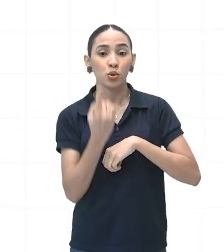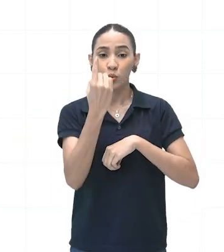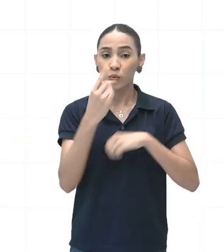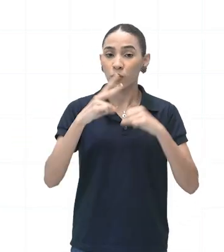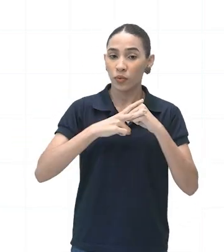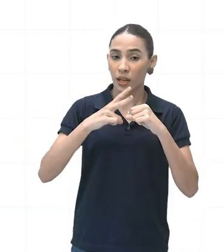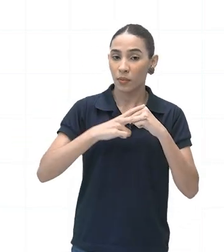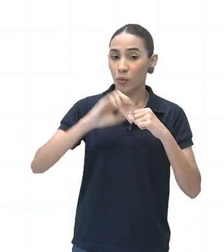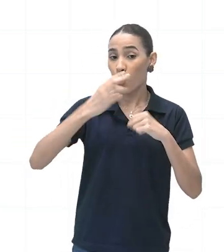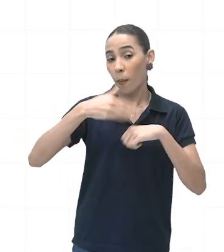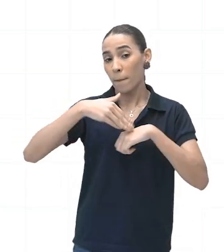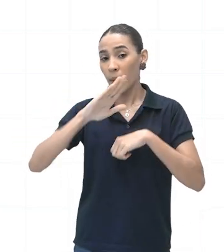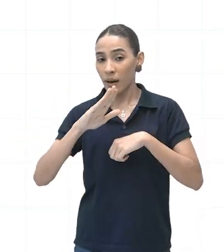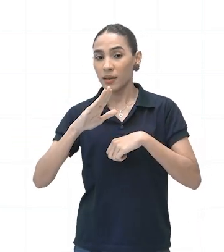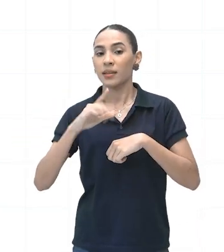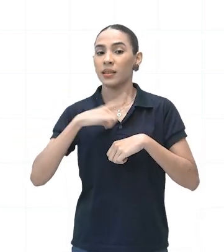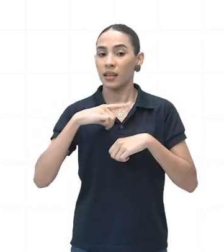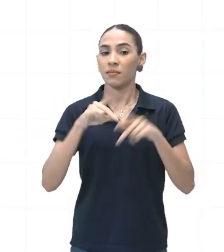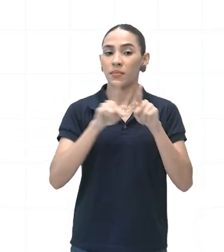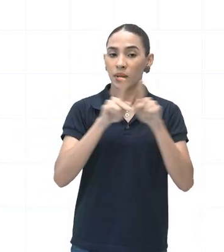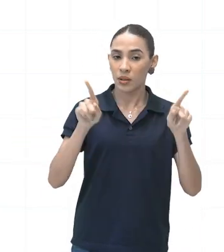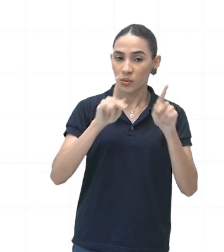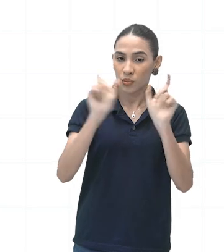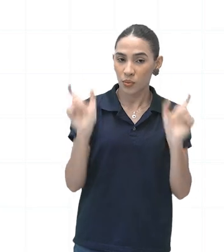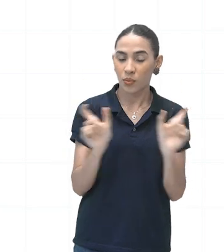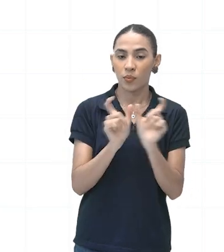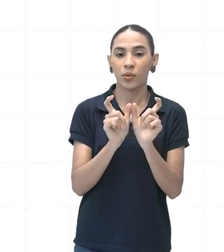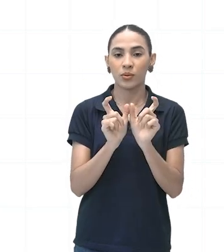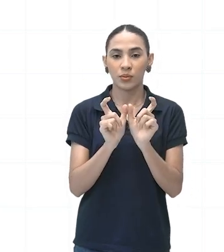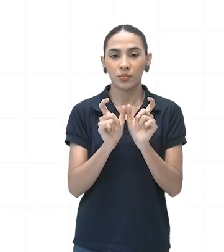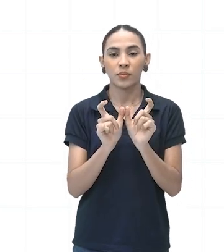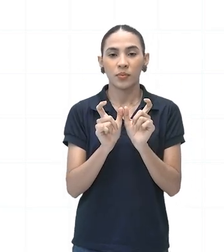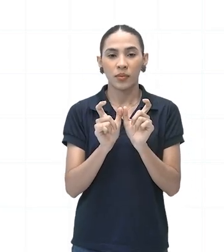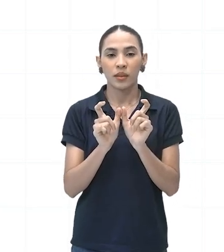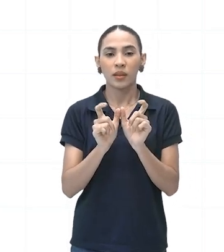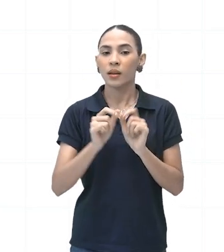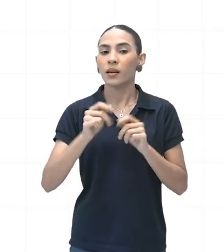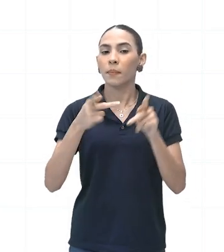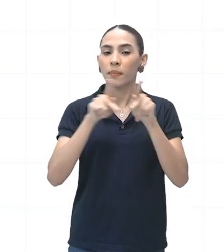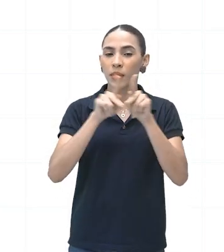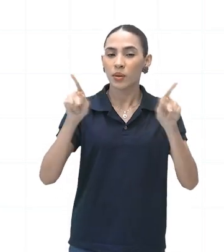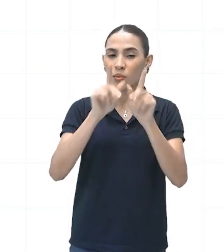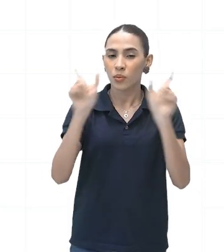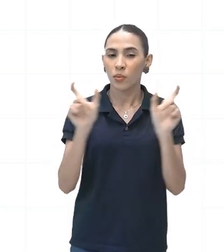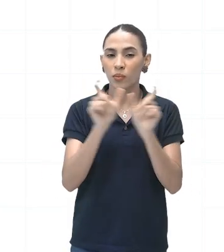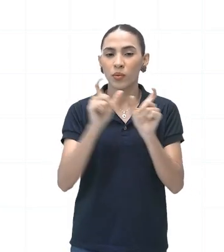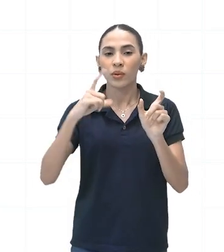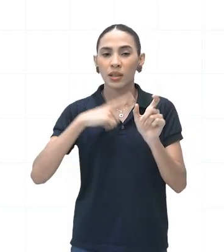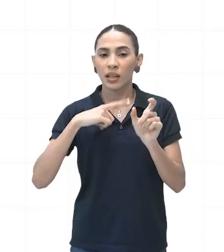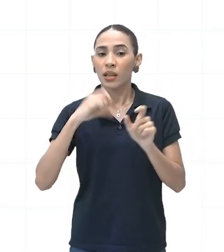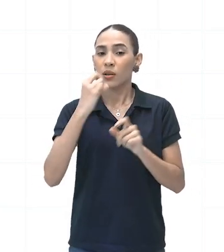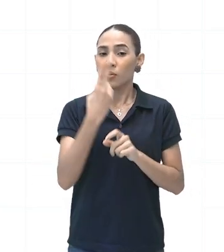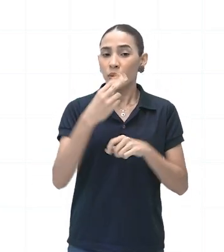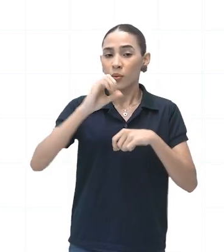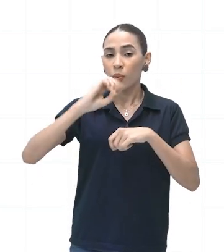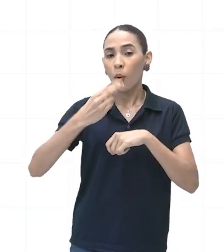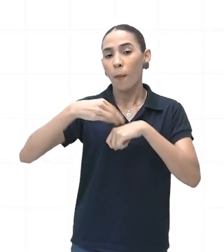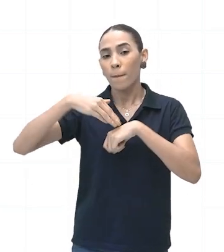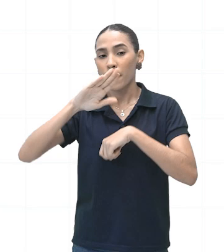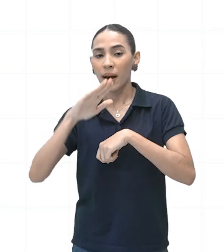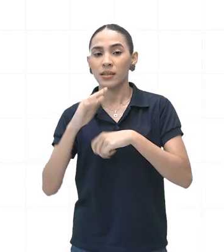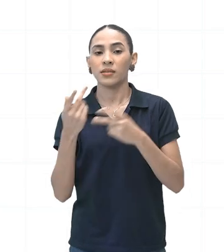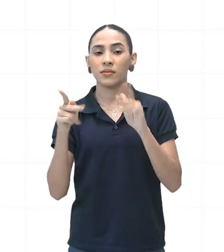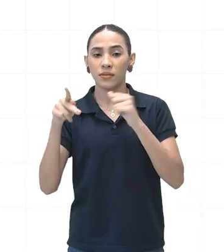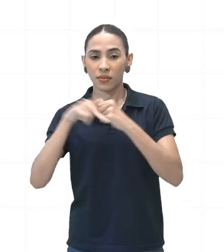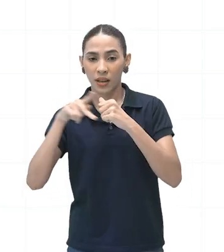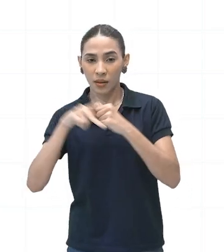oração, duas ou mais. Então eu tenho um período composto. Esse período composto tem dois ou mais verbos, duas